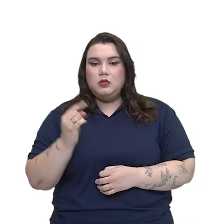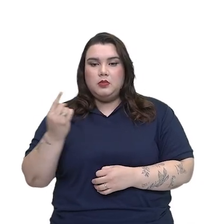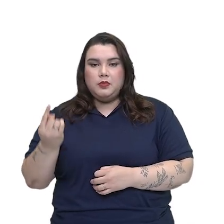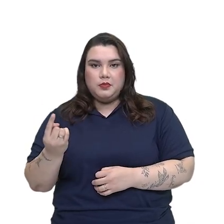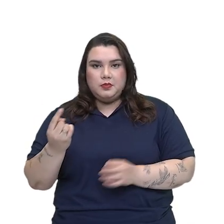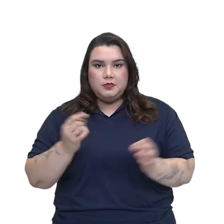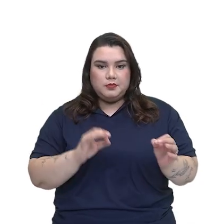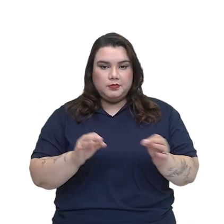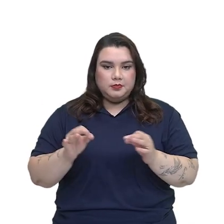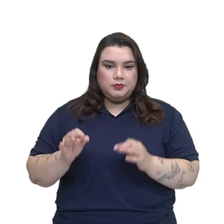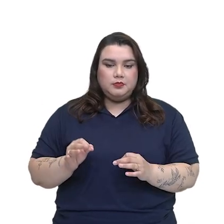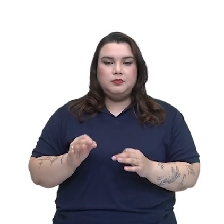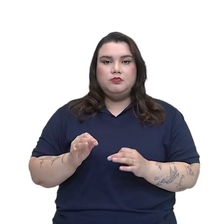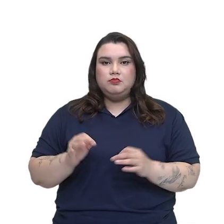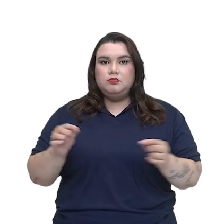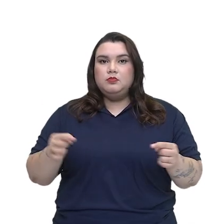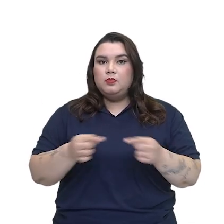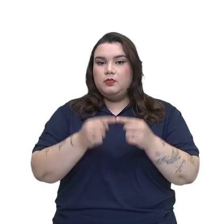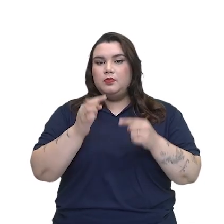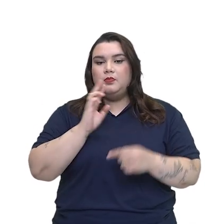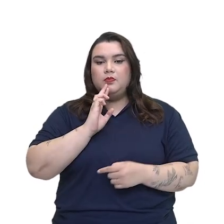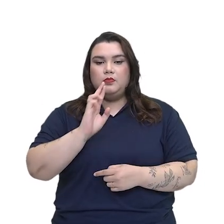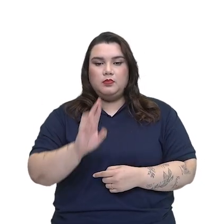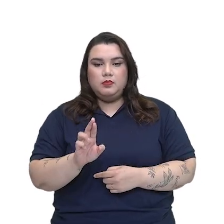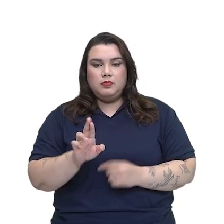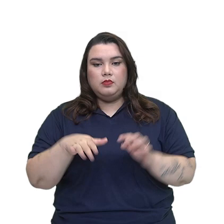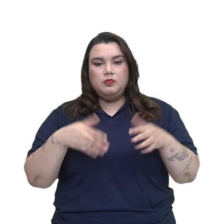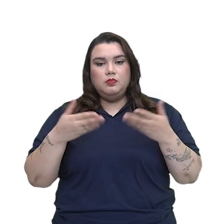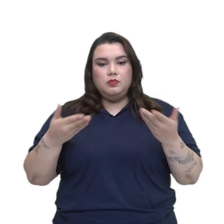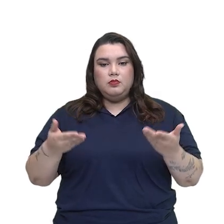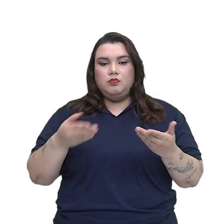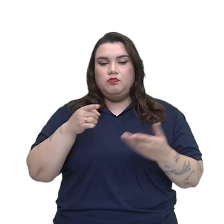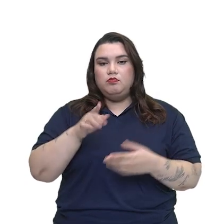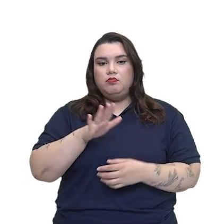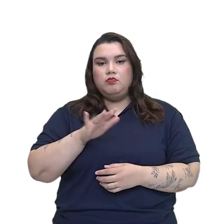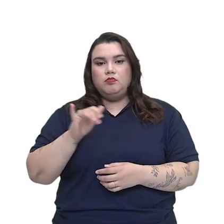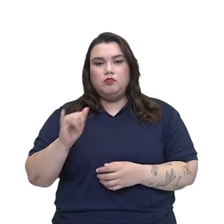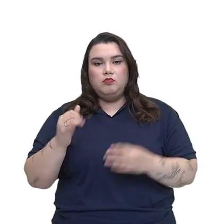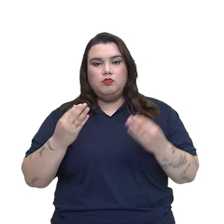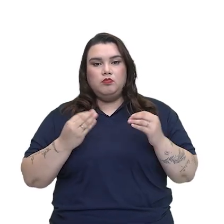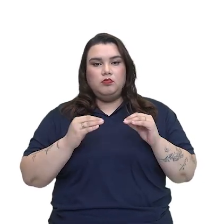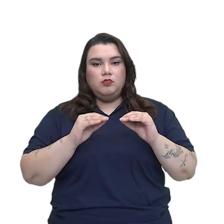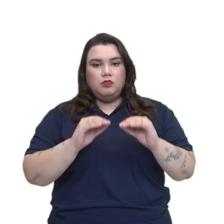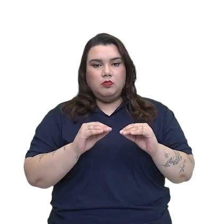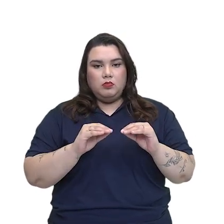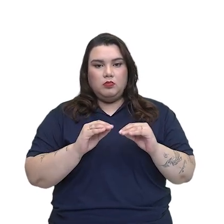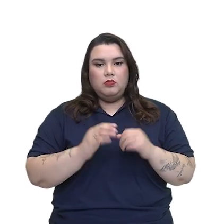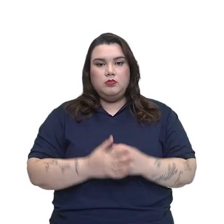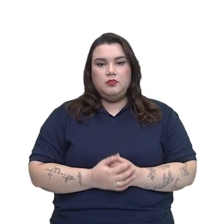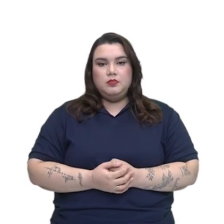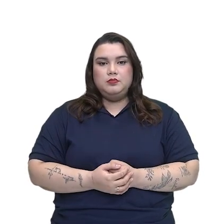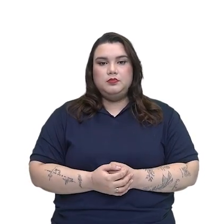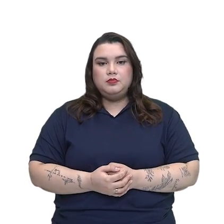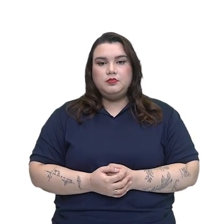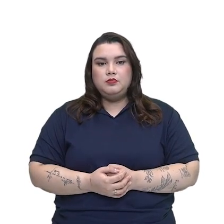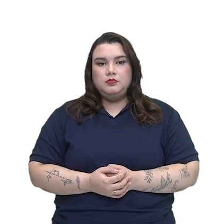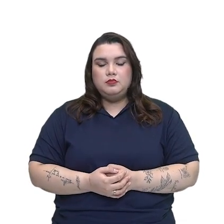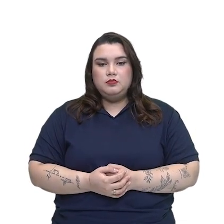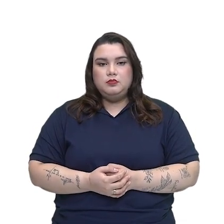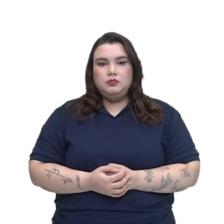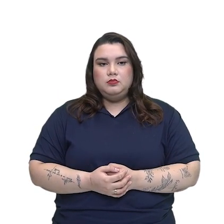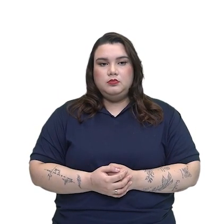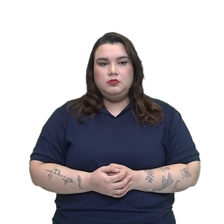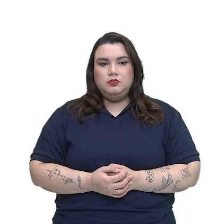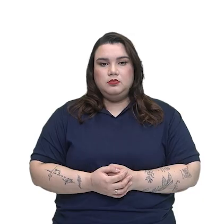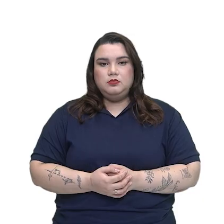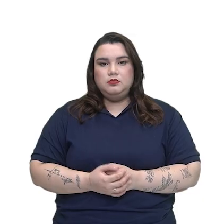0,001, olha. Esse foi o resultado. Aí, então, você vai e bota, ó. Quanto foi que deu? Ó?